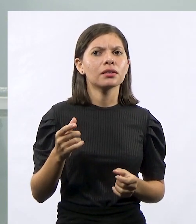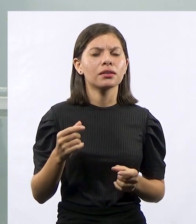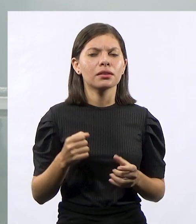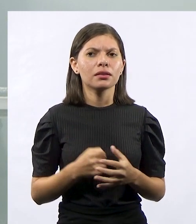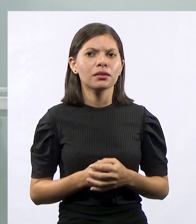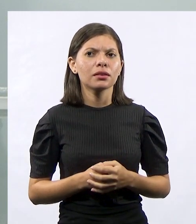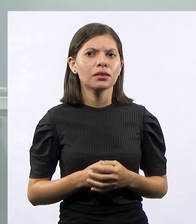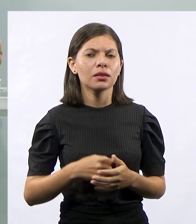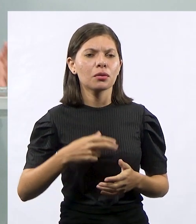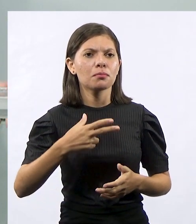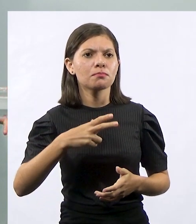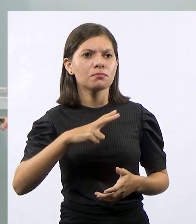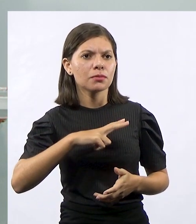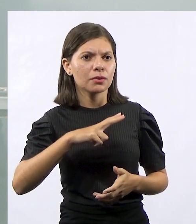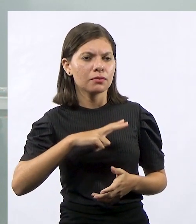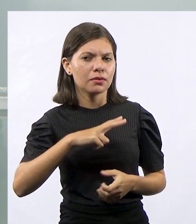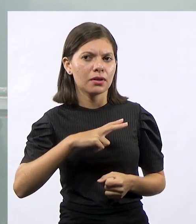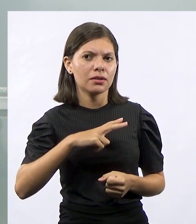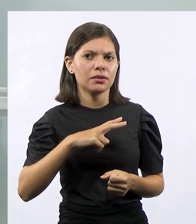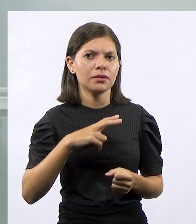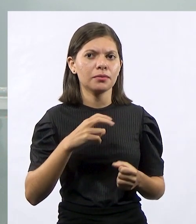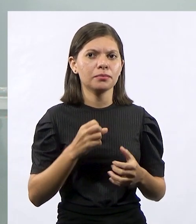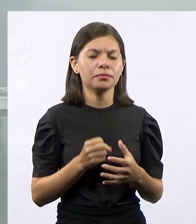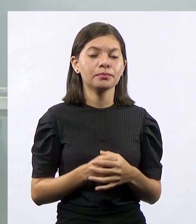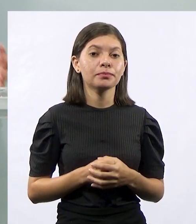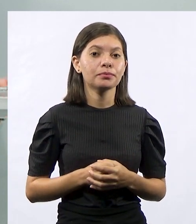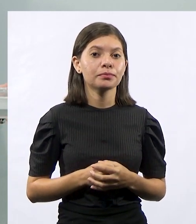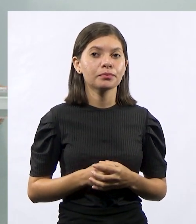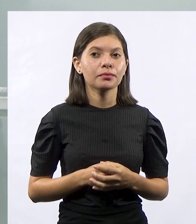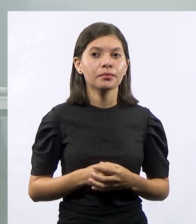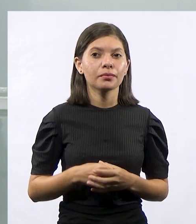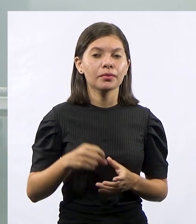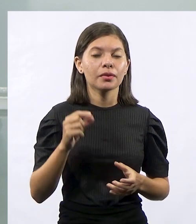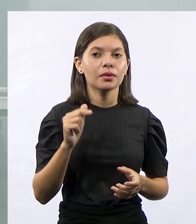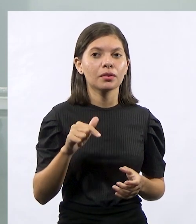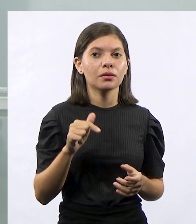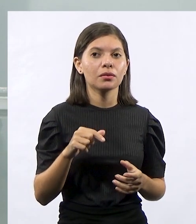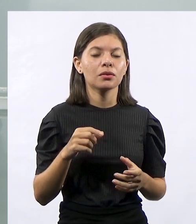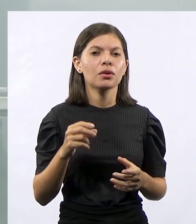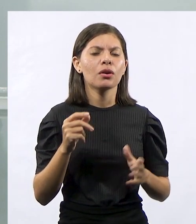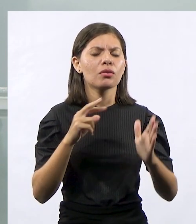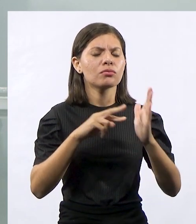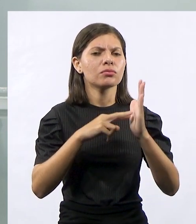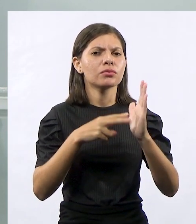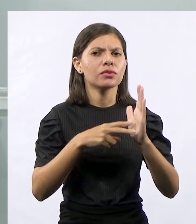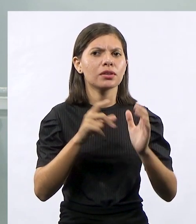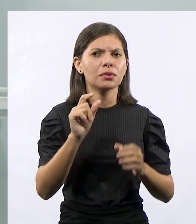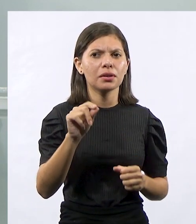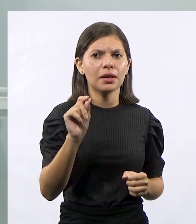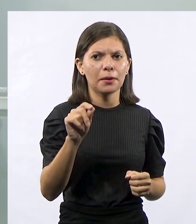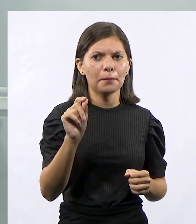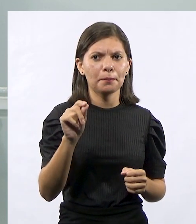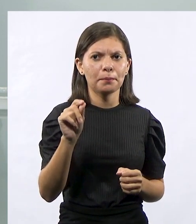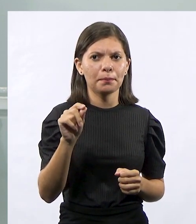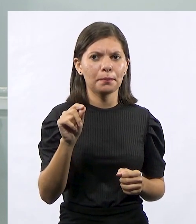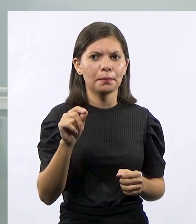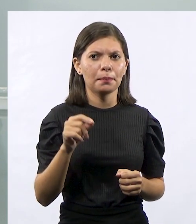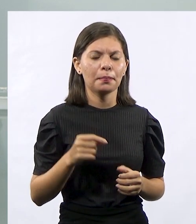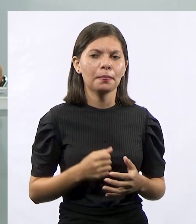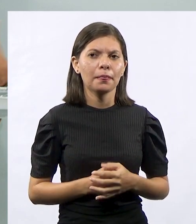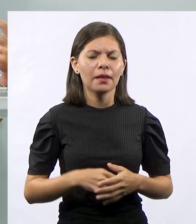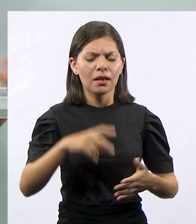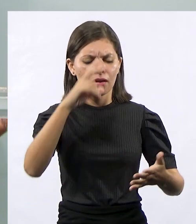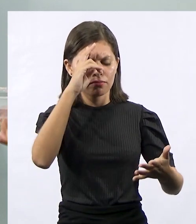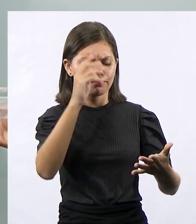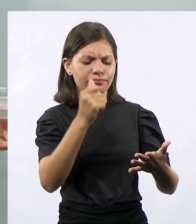você está numa rede privada, numa rede confessional, mesmo uma confessional, o que é uma confessional? É aquela que tem